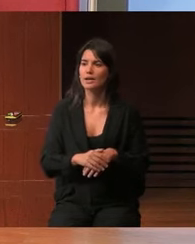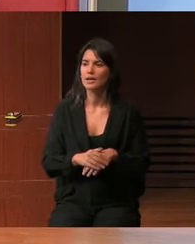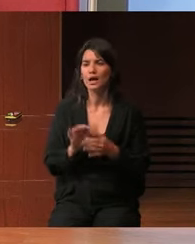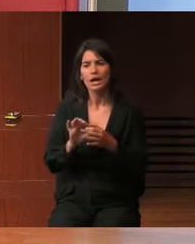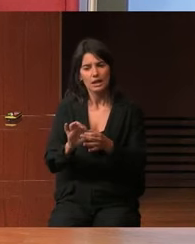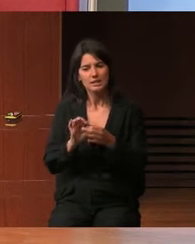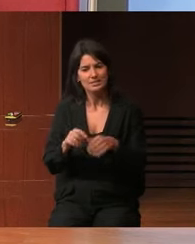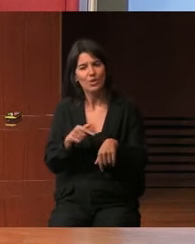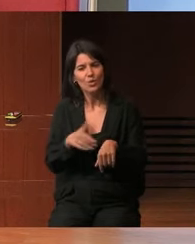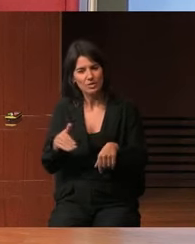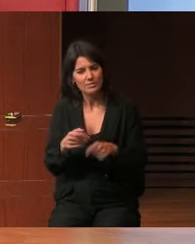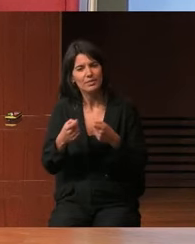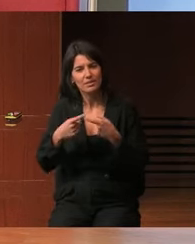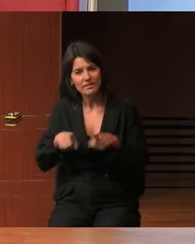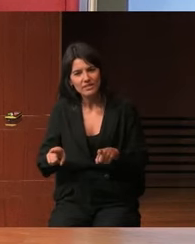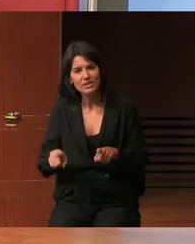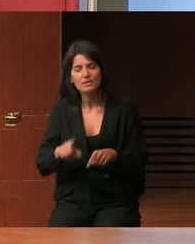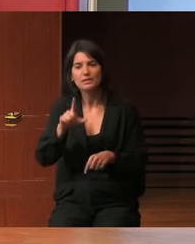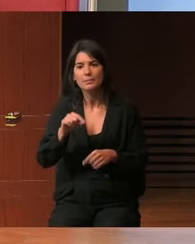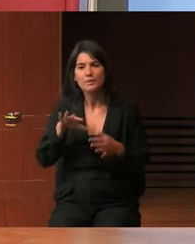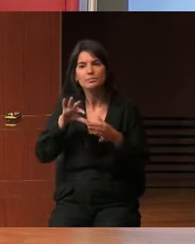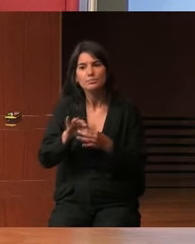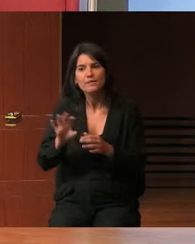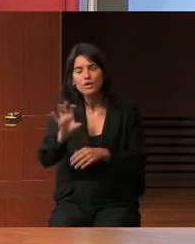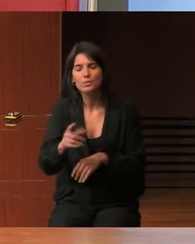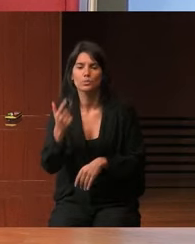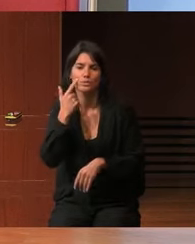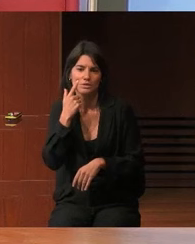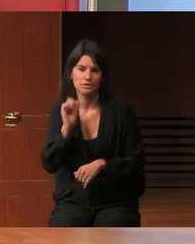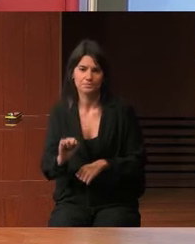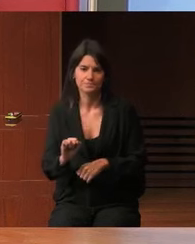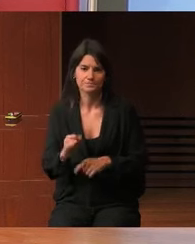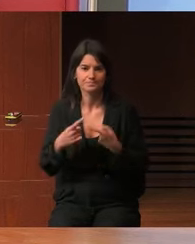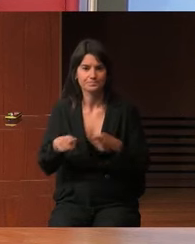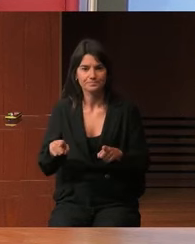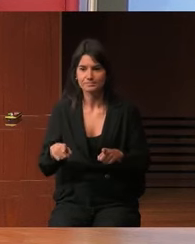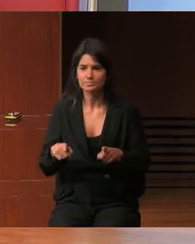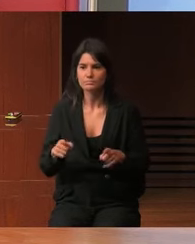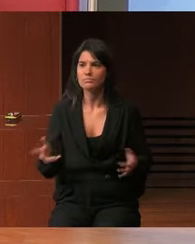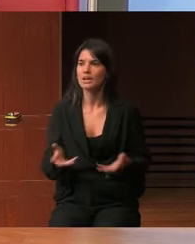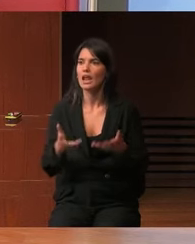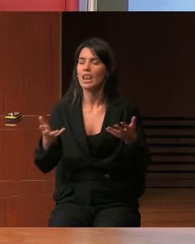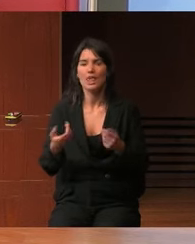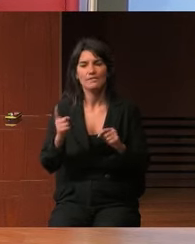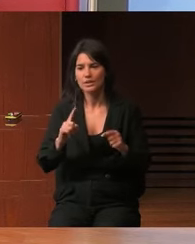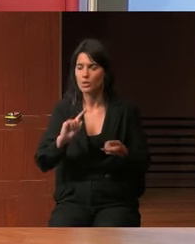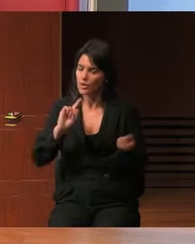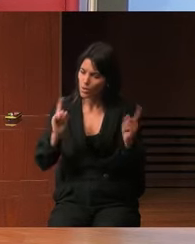diferente, uma relação com o tempo e com o tipo de conhecimento, que é anti-superficial.